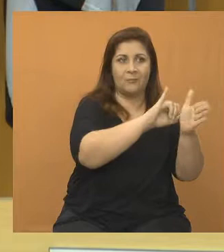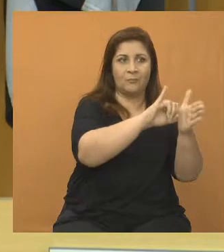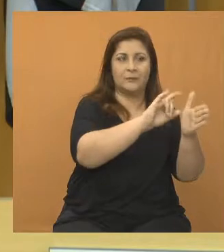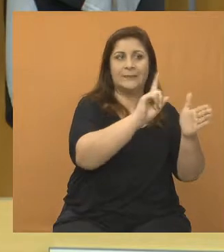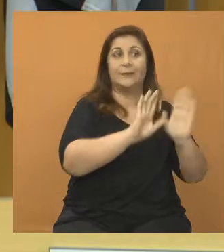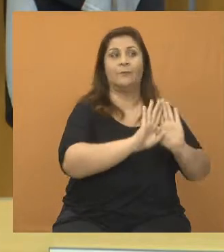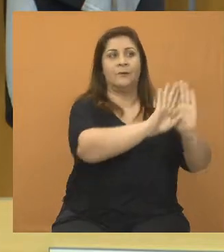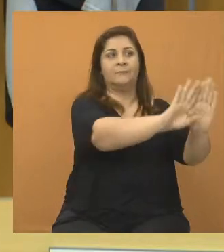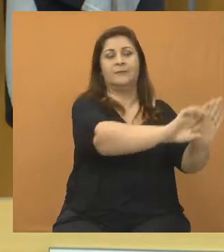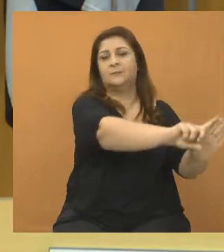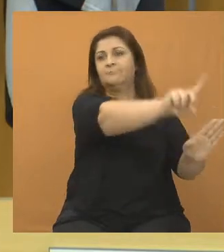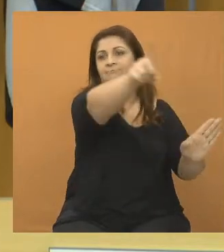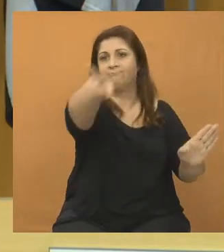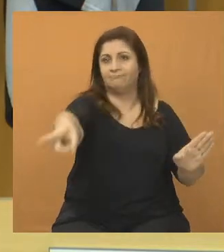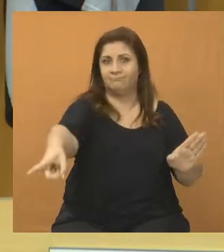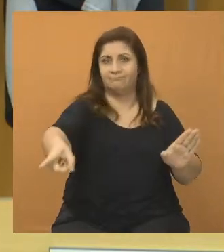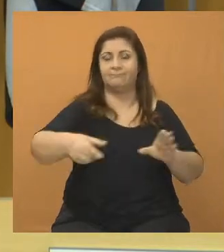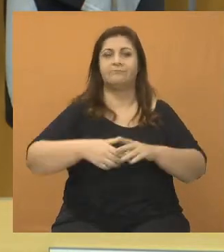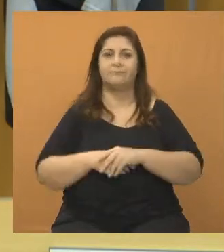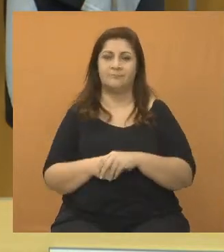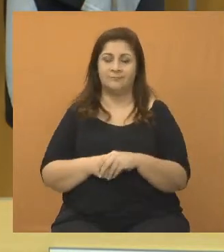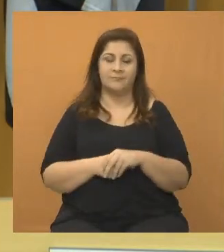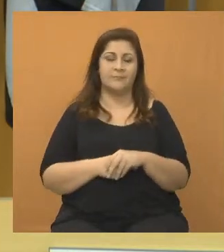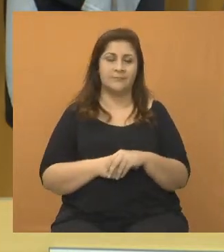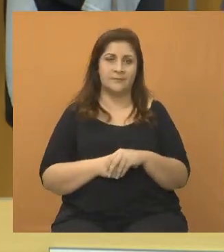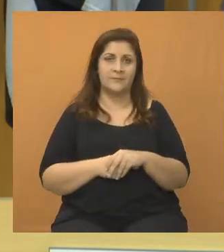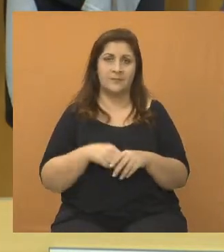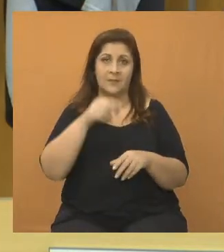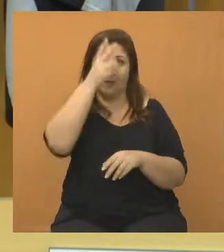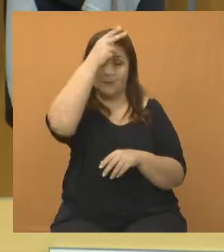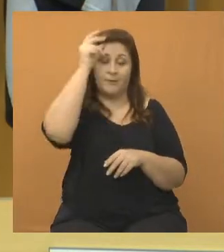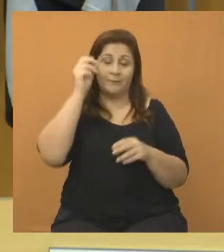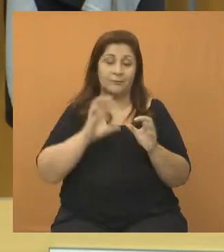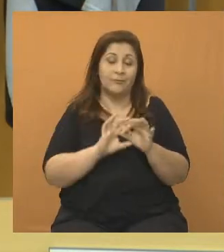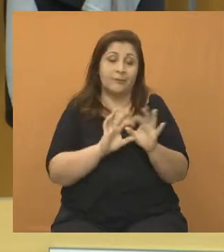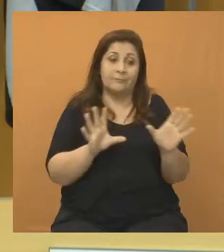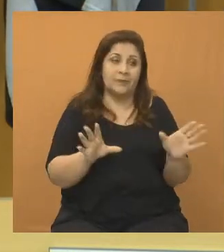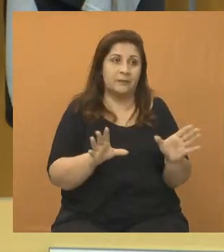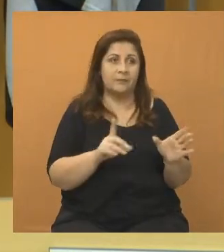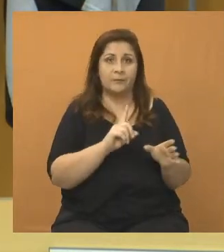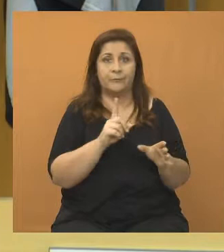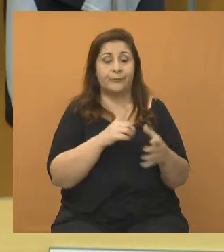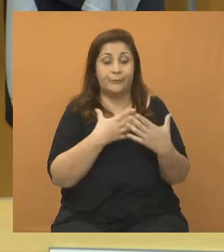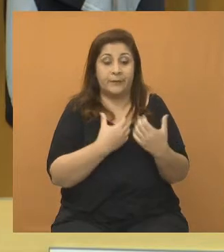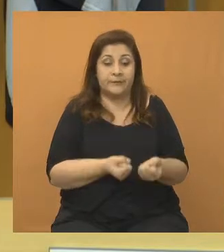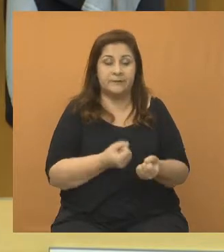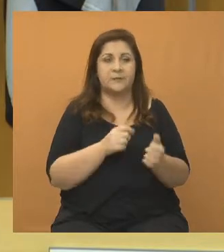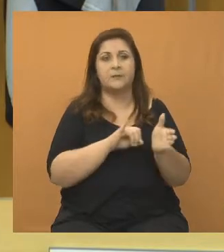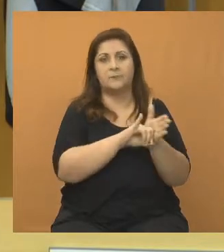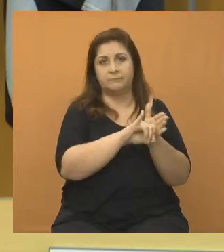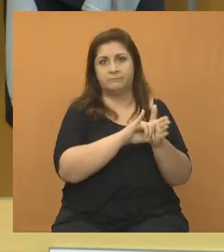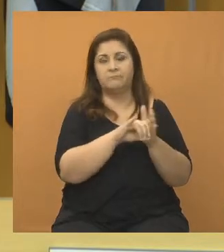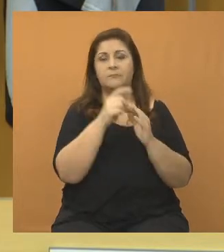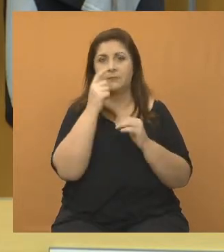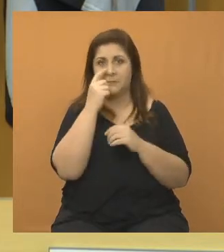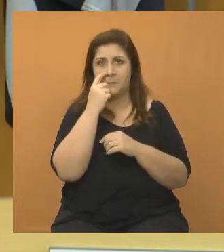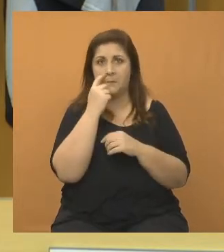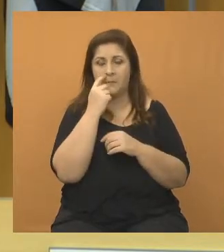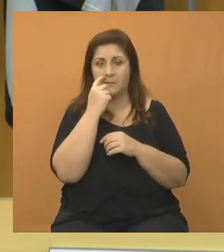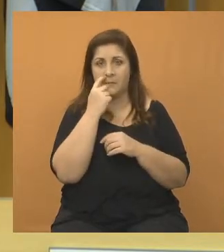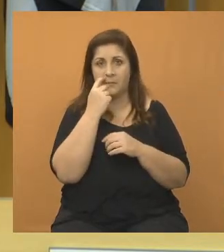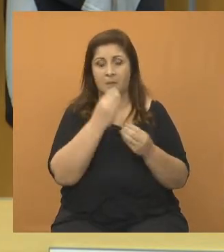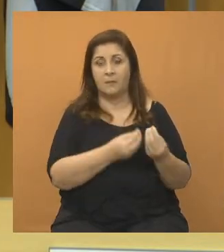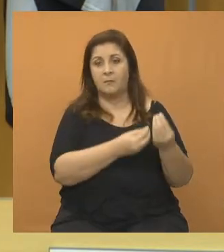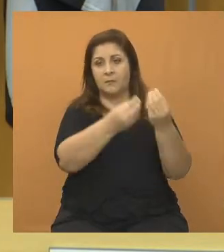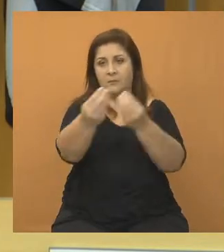é uma renúncia que a prefeitura faz de imposto, né? A prefeitura deixa de arrecadar para que seja